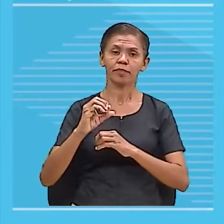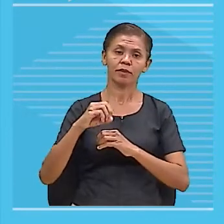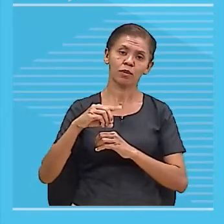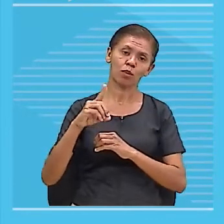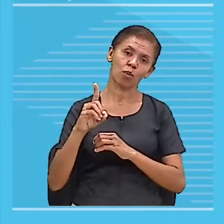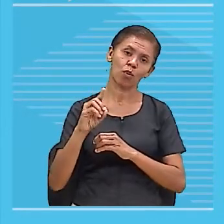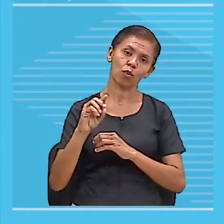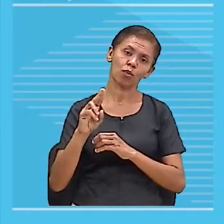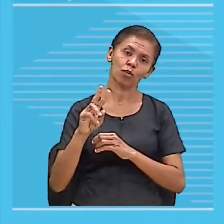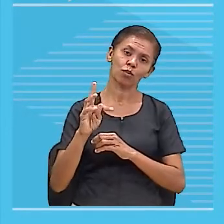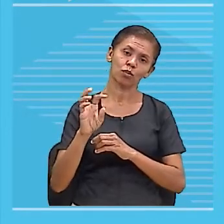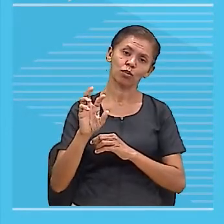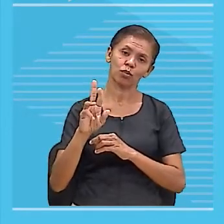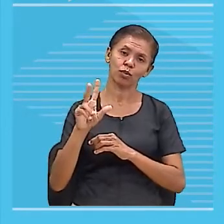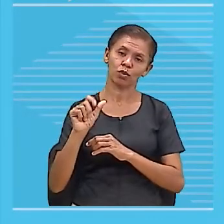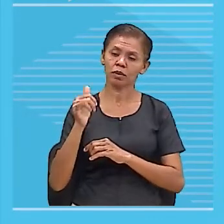enroladas com